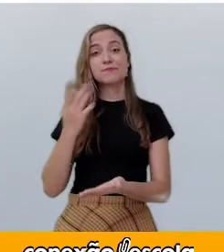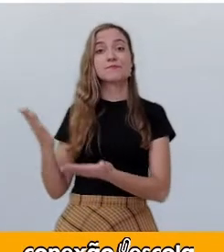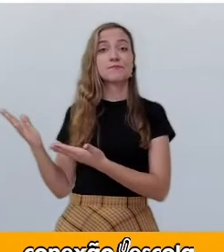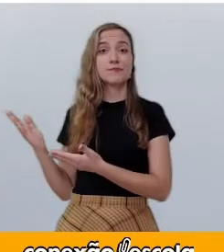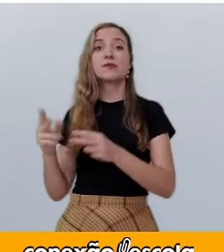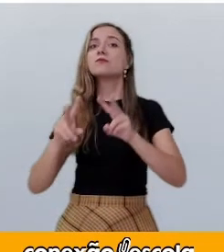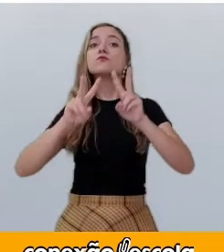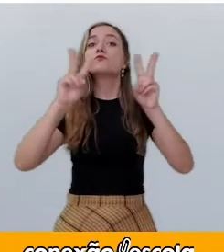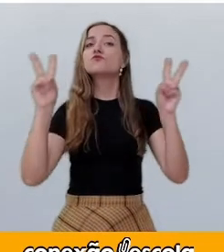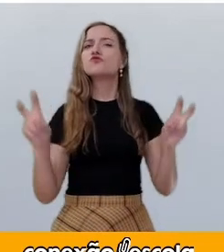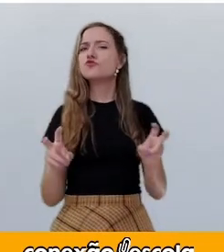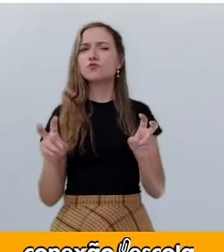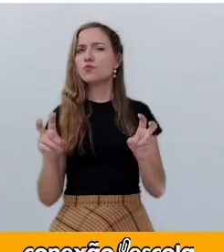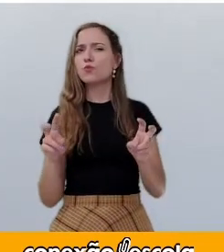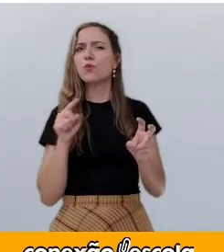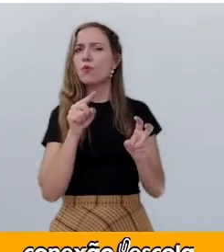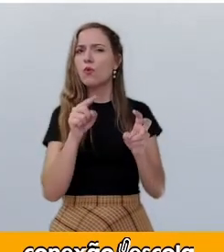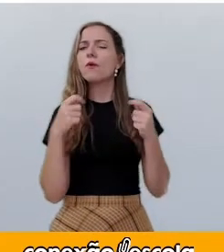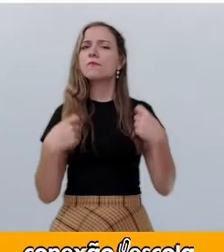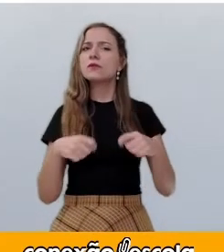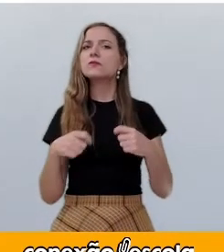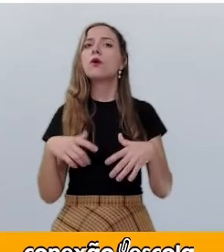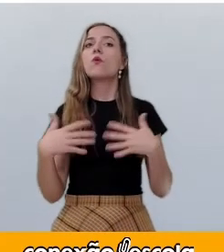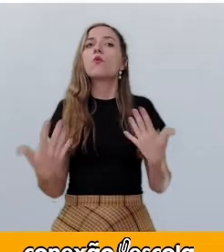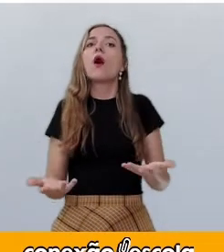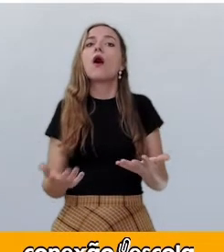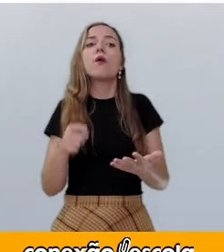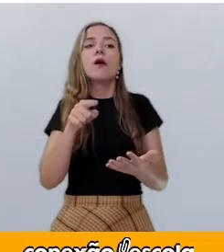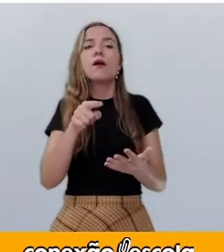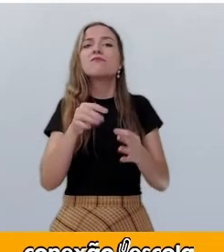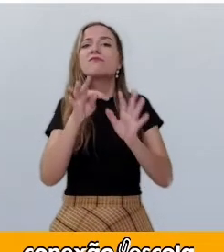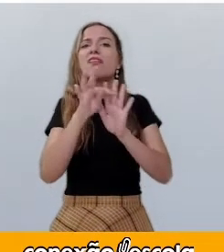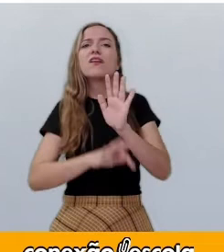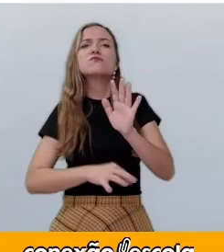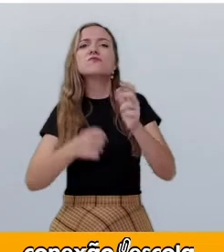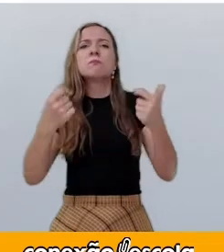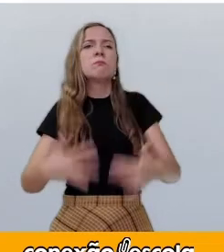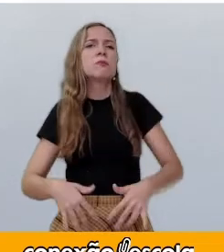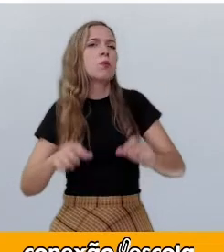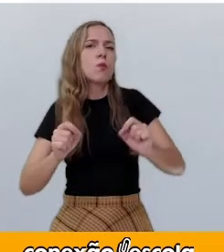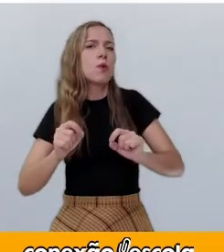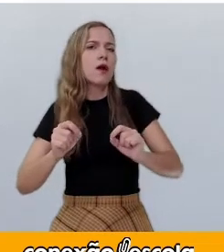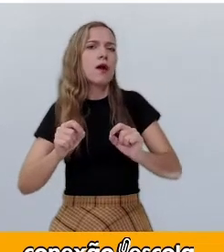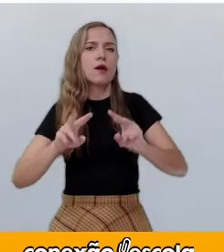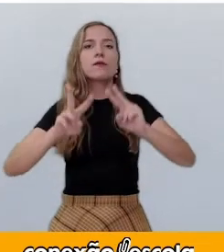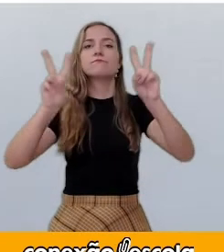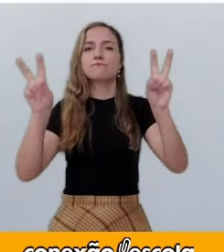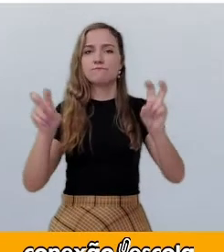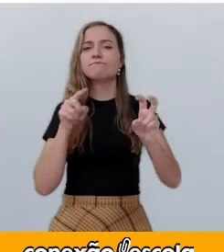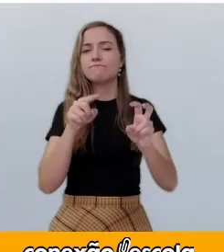deve trazer as informações referentes ao tema abordado